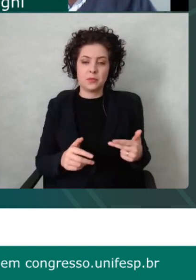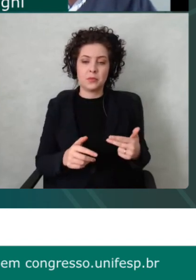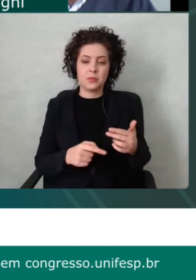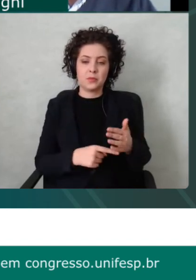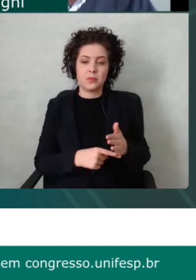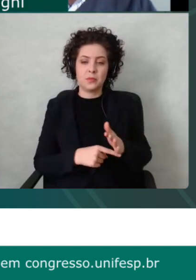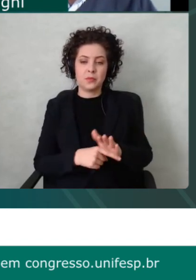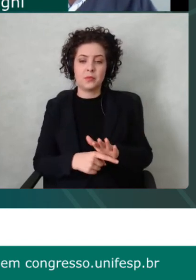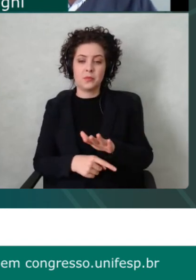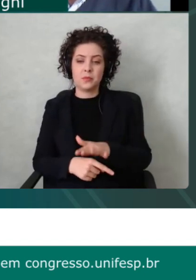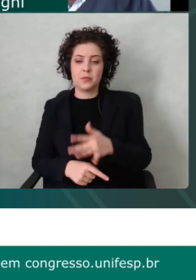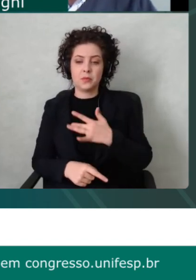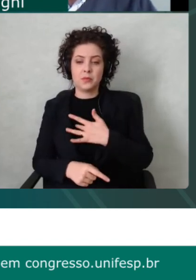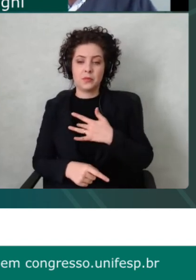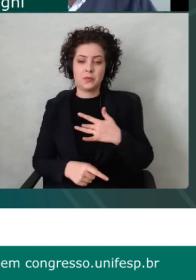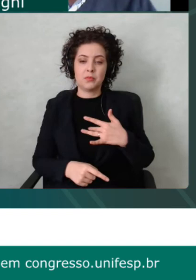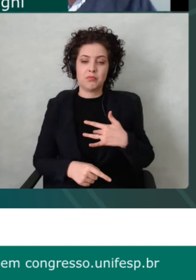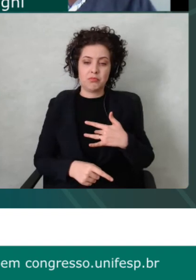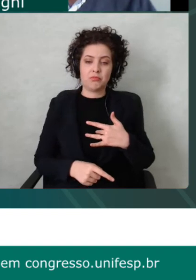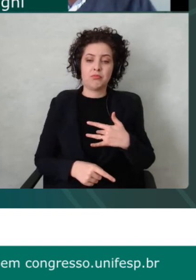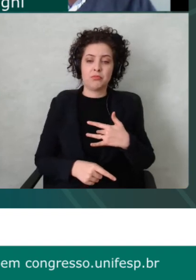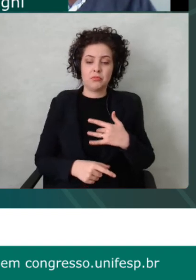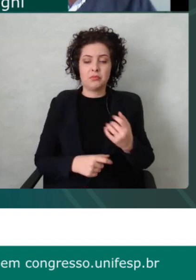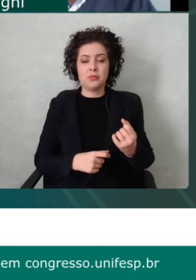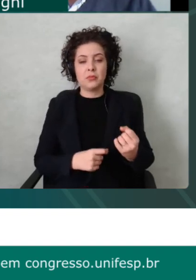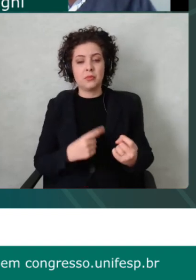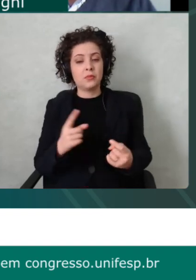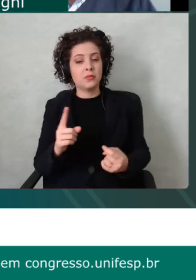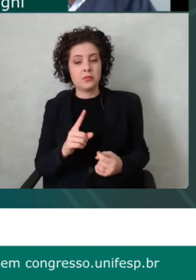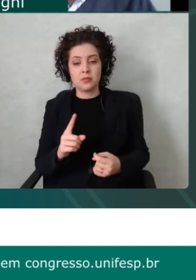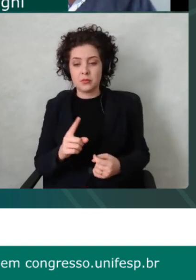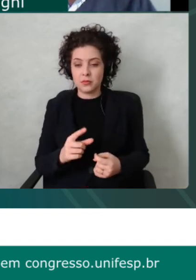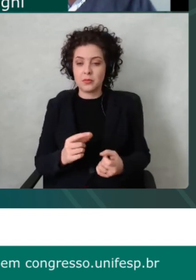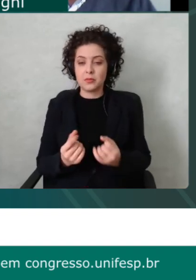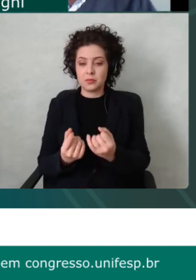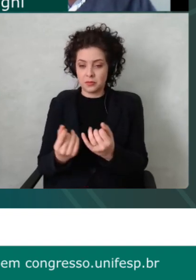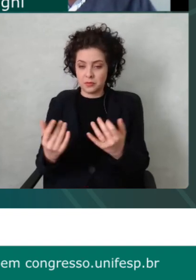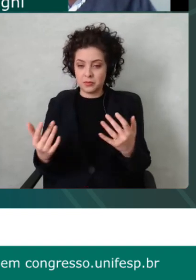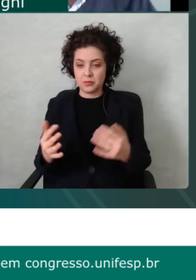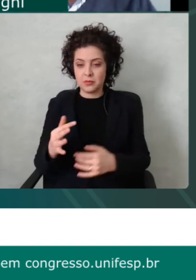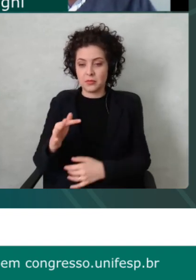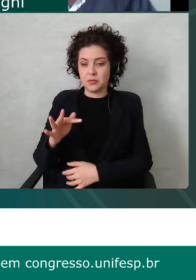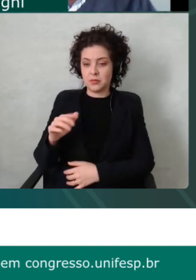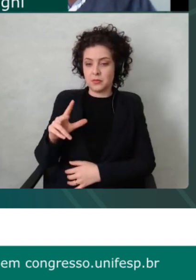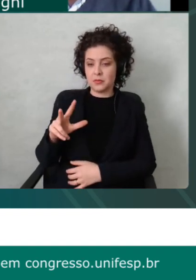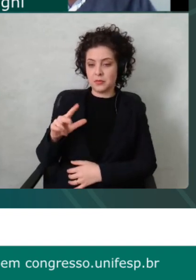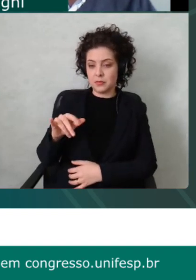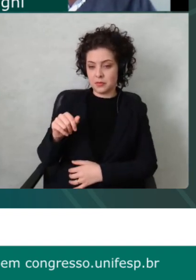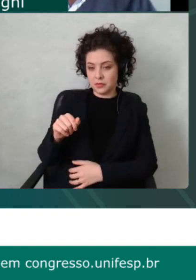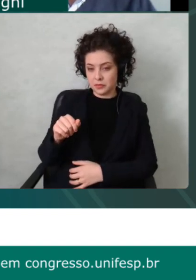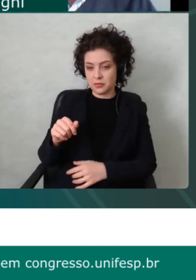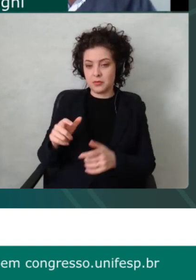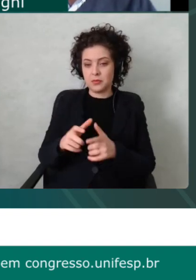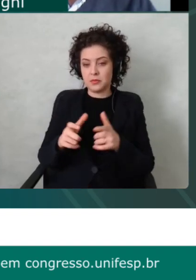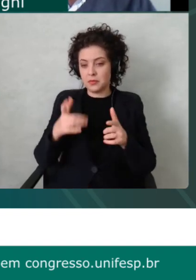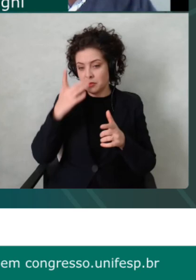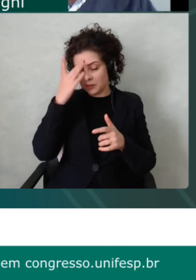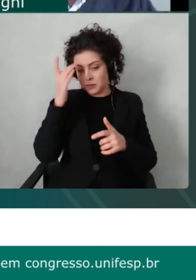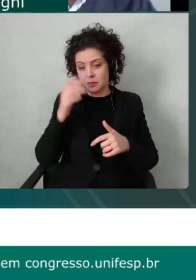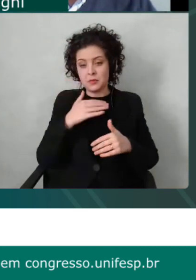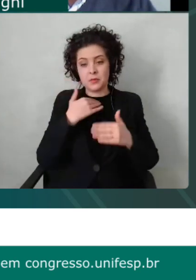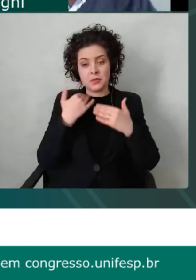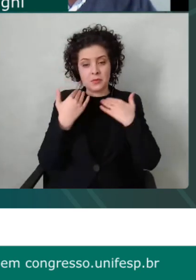são incomuns. Como a doutora Flávia comentou há pouco, a maior parte desses indivíduos acabam morrendo não